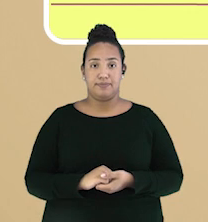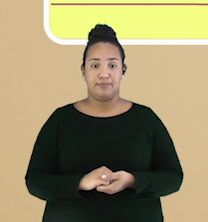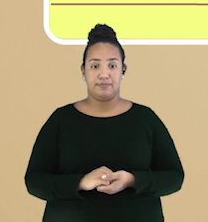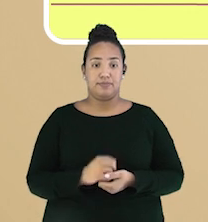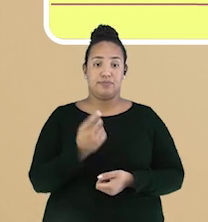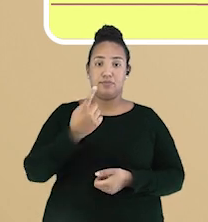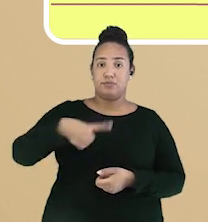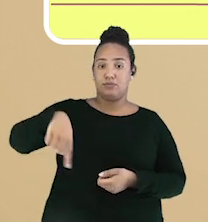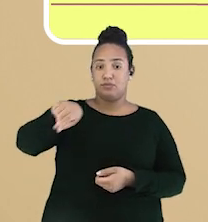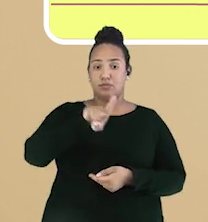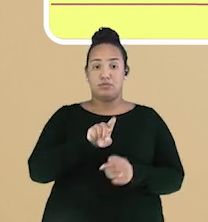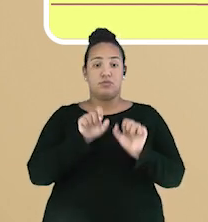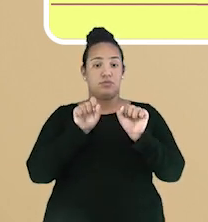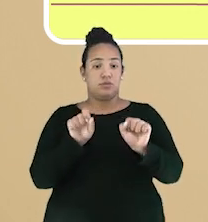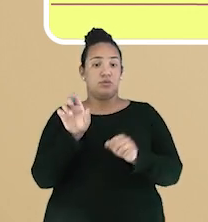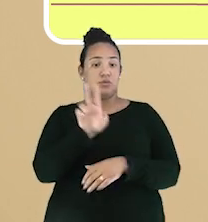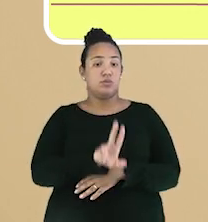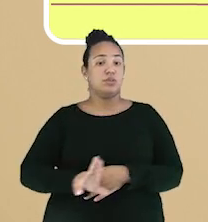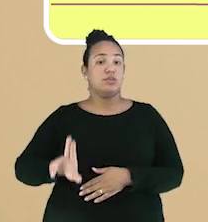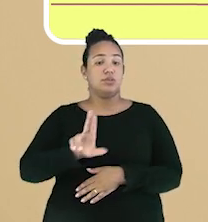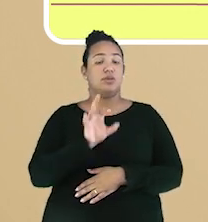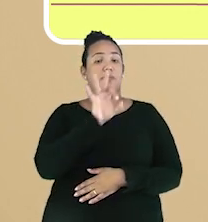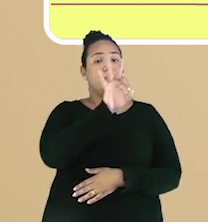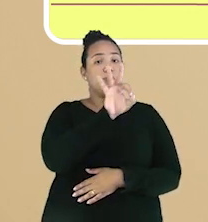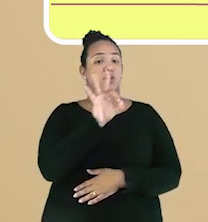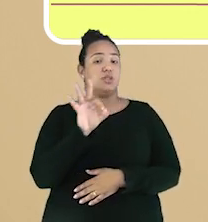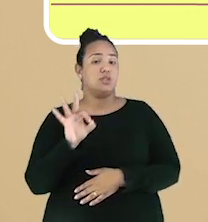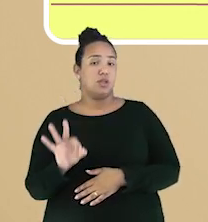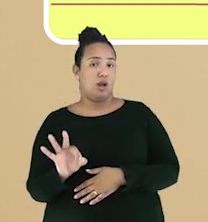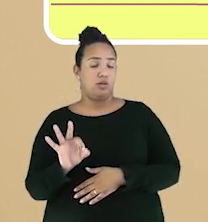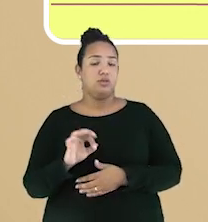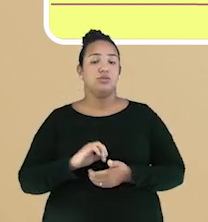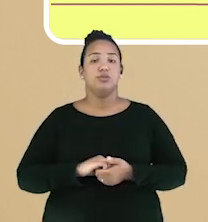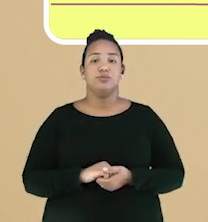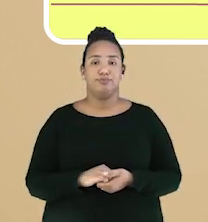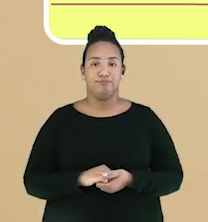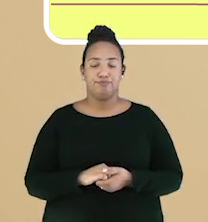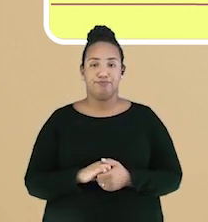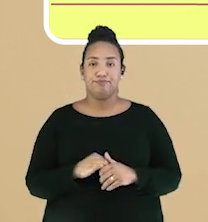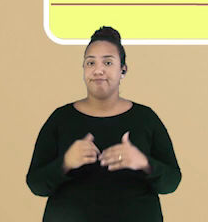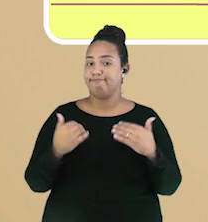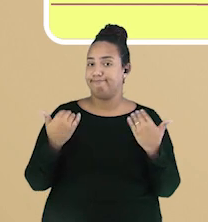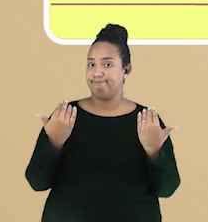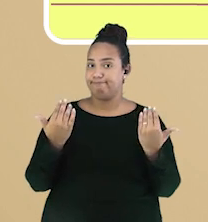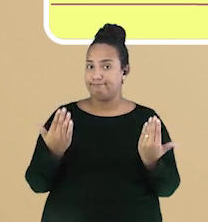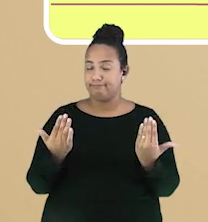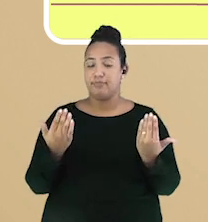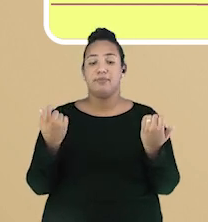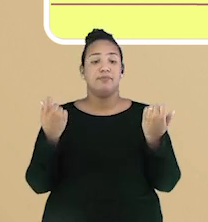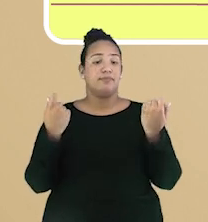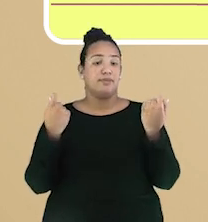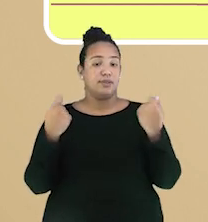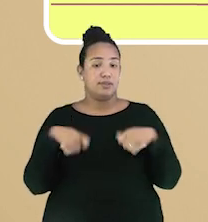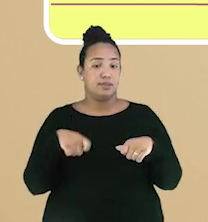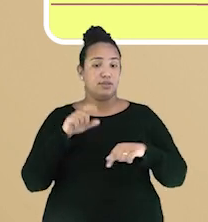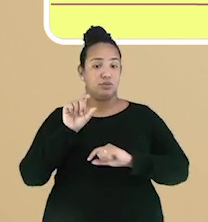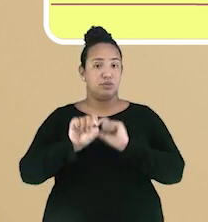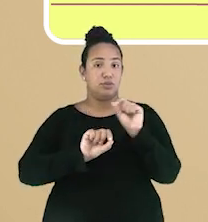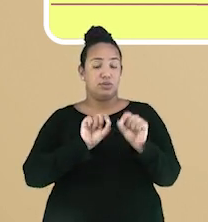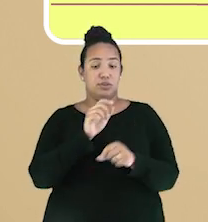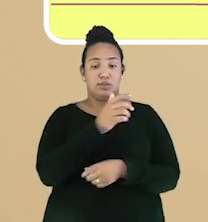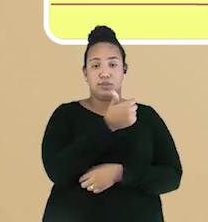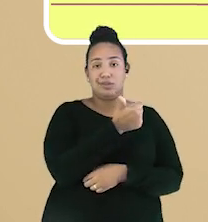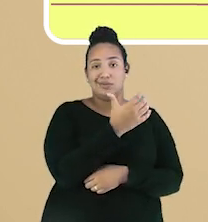utilizar porcentagem para quantificar esses dados. Para isso, basta considerar 100%